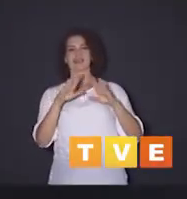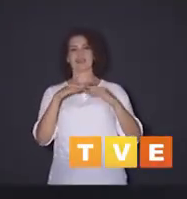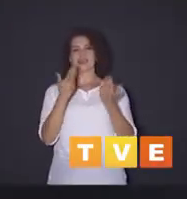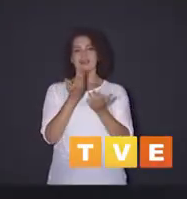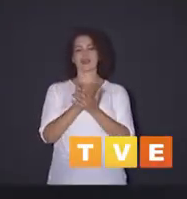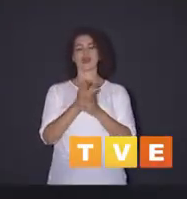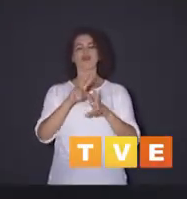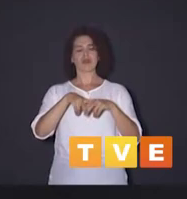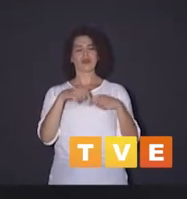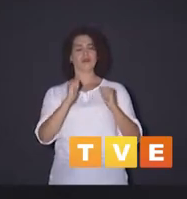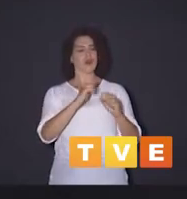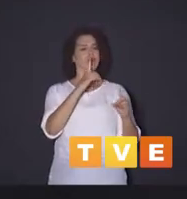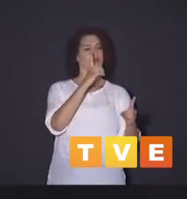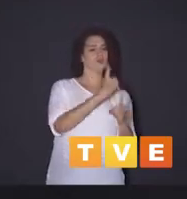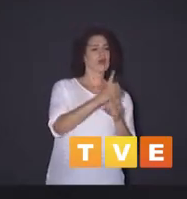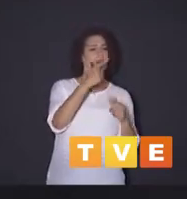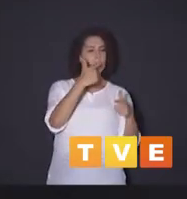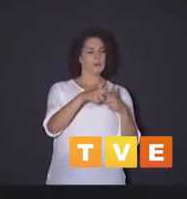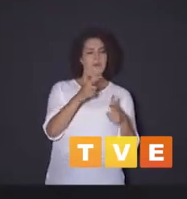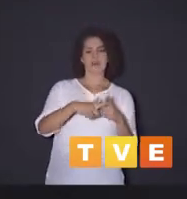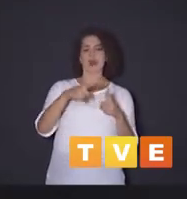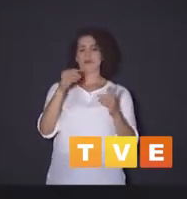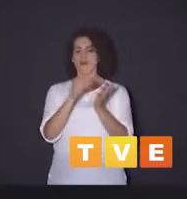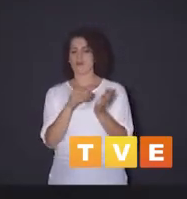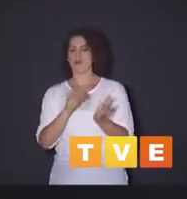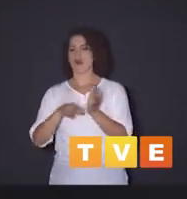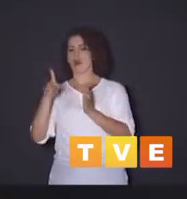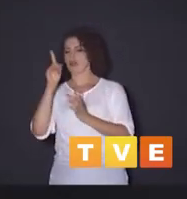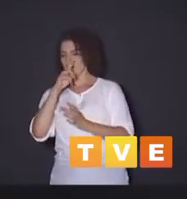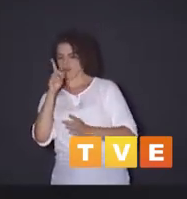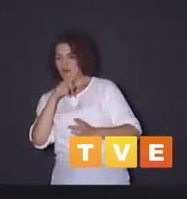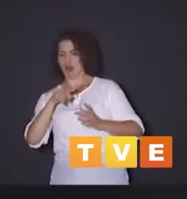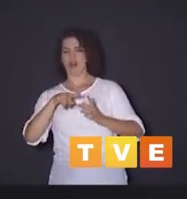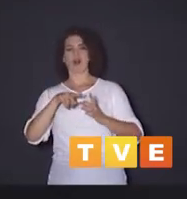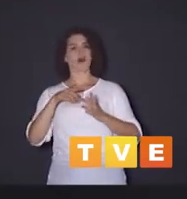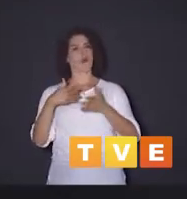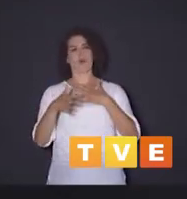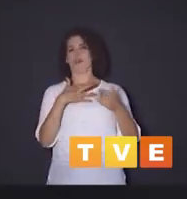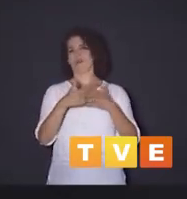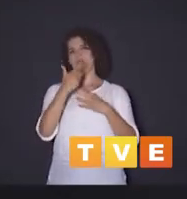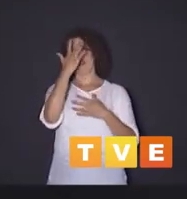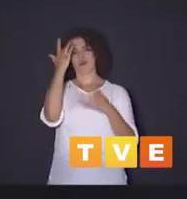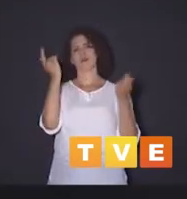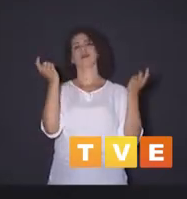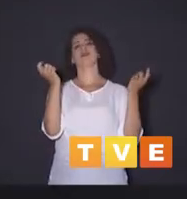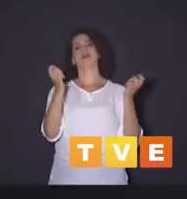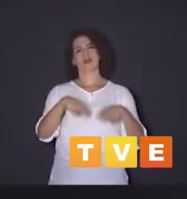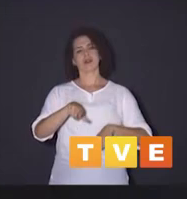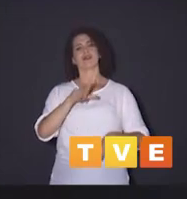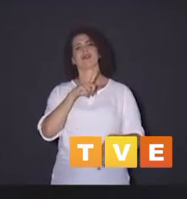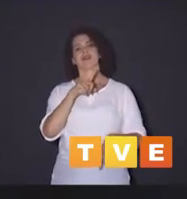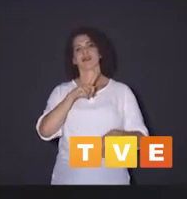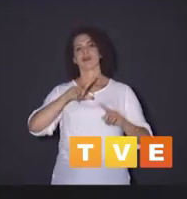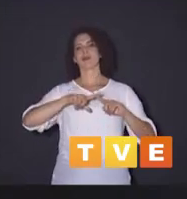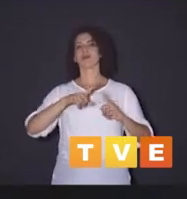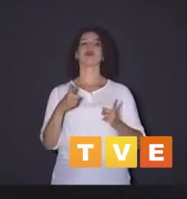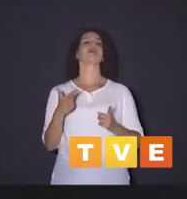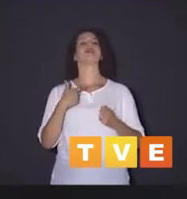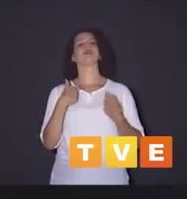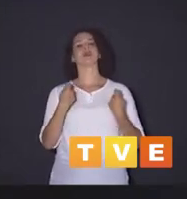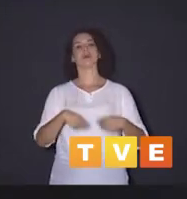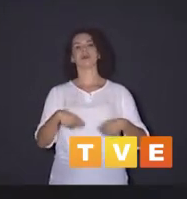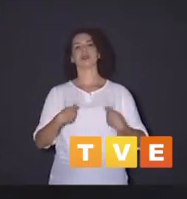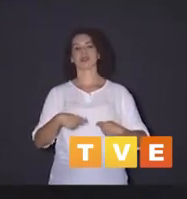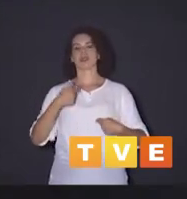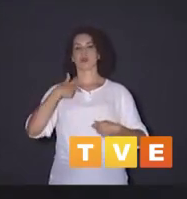problemas faltas falhas e dificuldades incapacidade em todo o mundo mas o que eu preciso como profissional